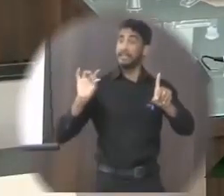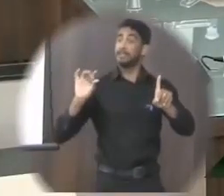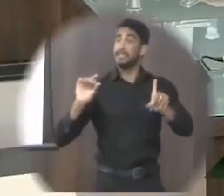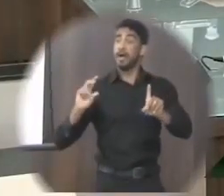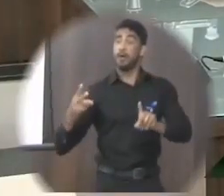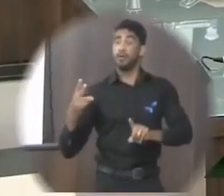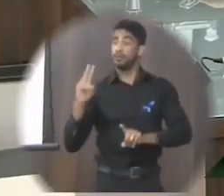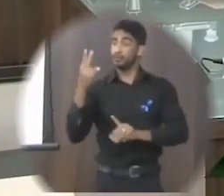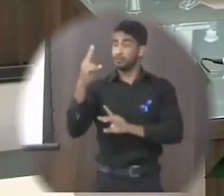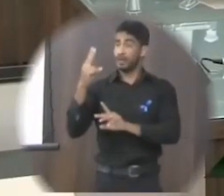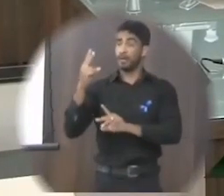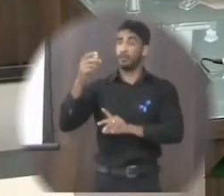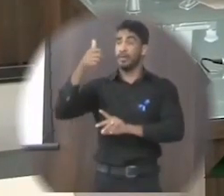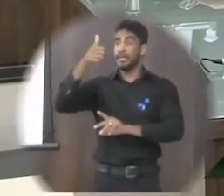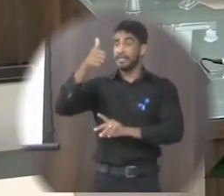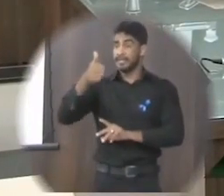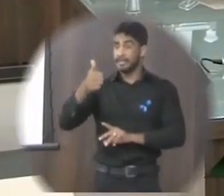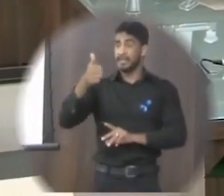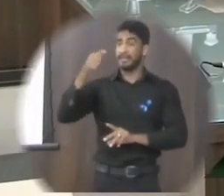no valor de